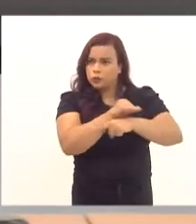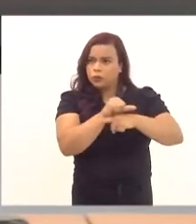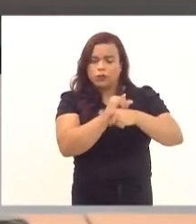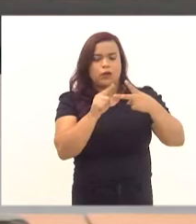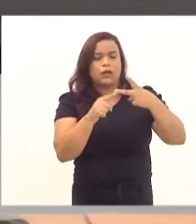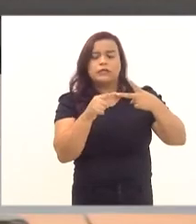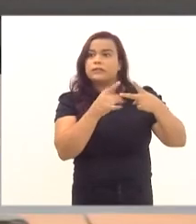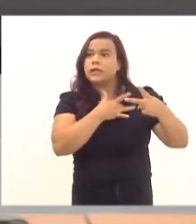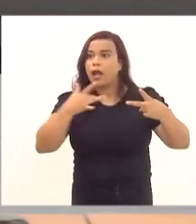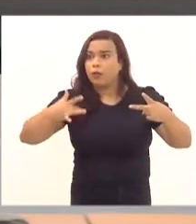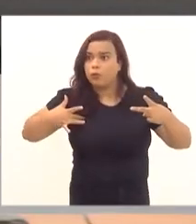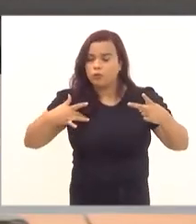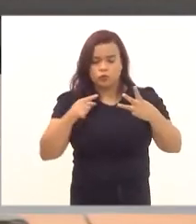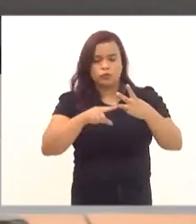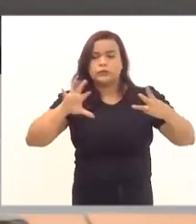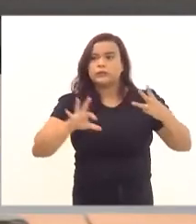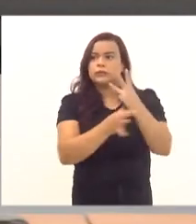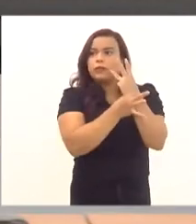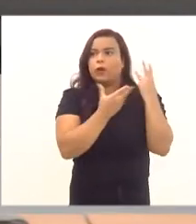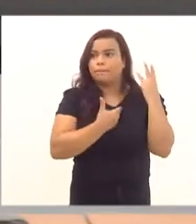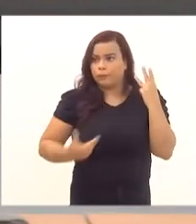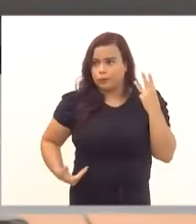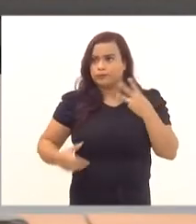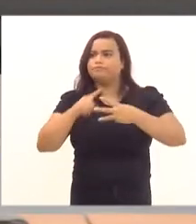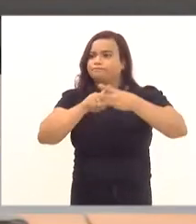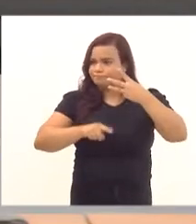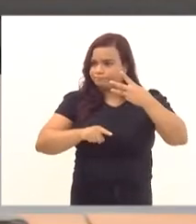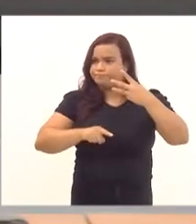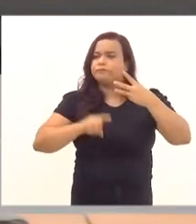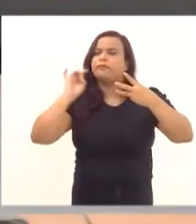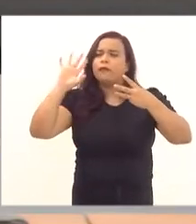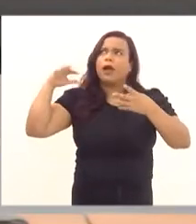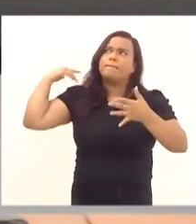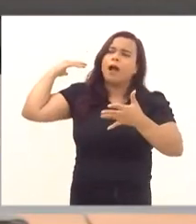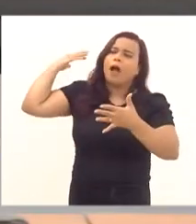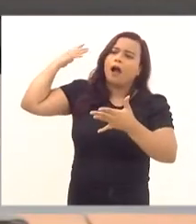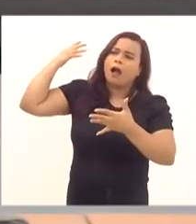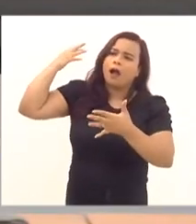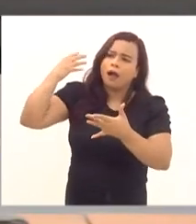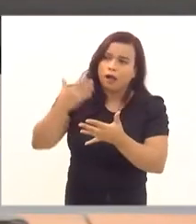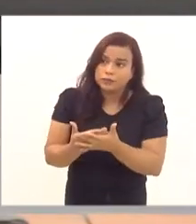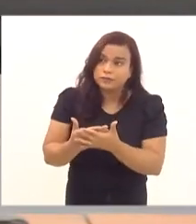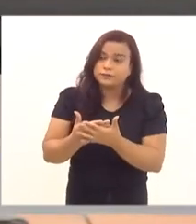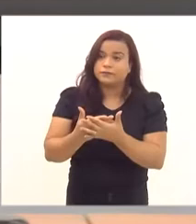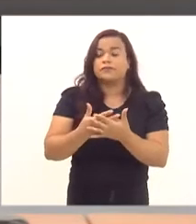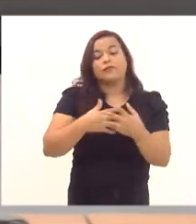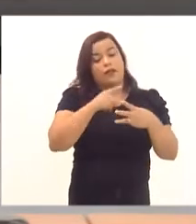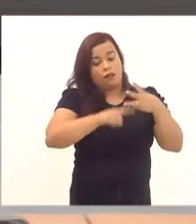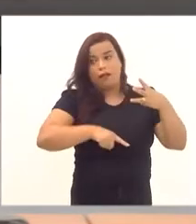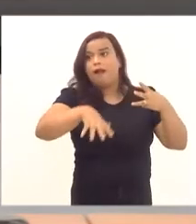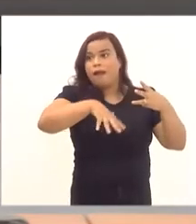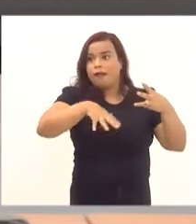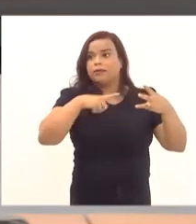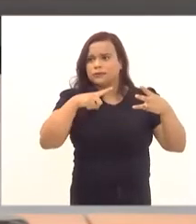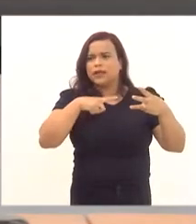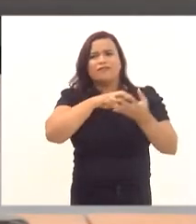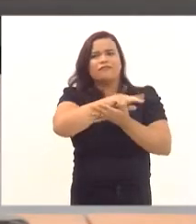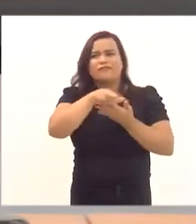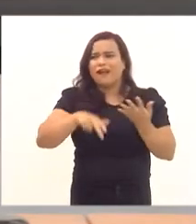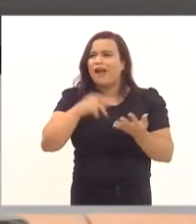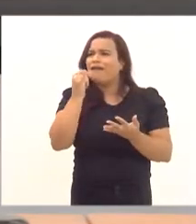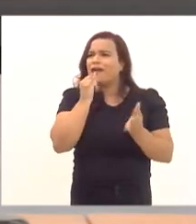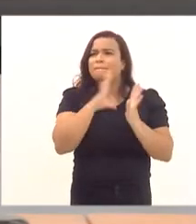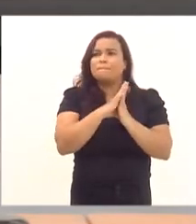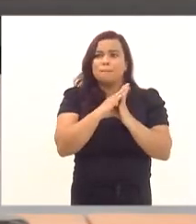EA Segurança Pública pois bem de lá para cá mesmo em torno dessas áreas nós temos assistido sucessivos